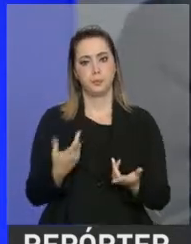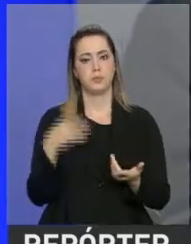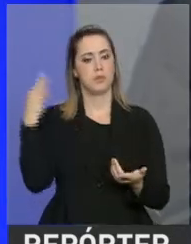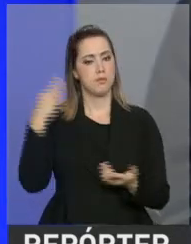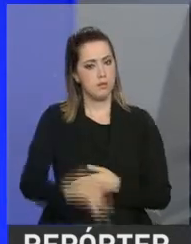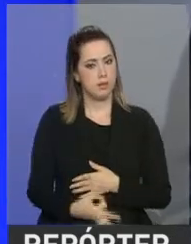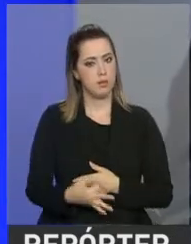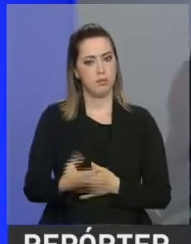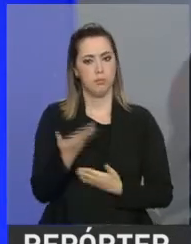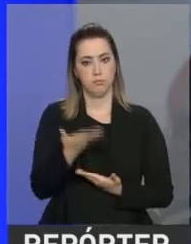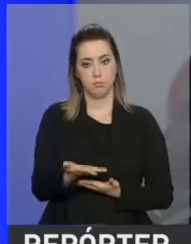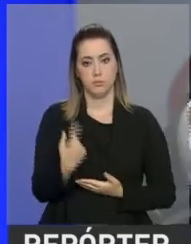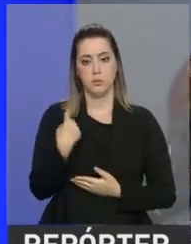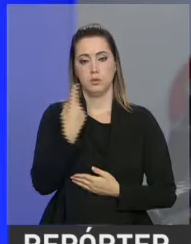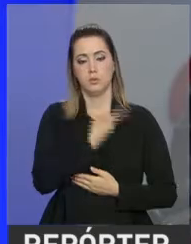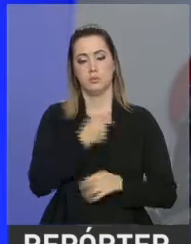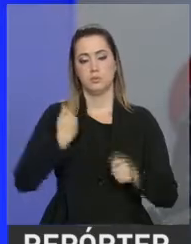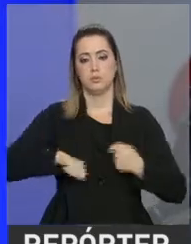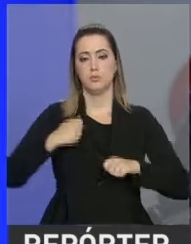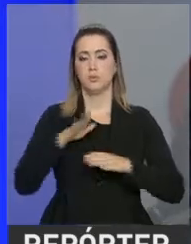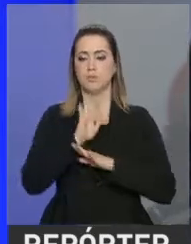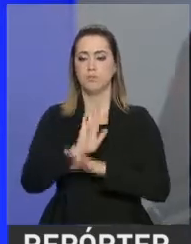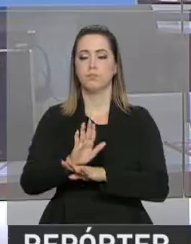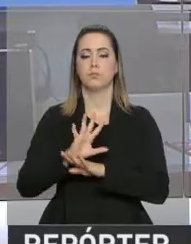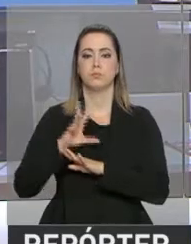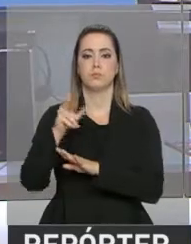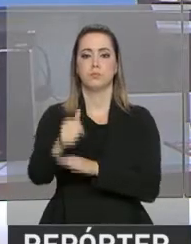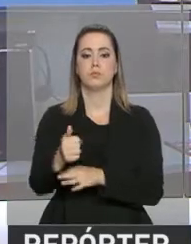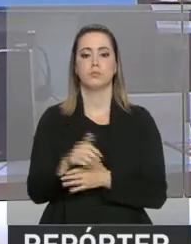seguramente para isso, nós precisamos do apoio de todos.